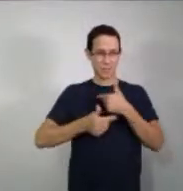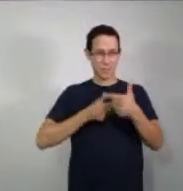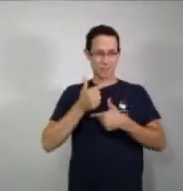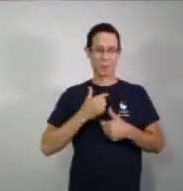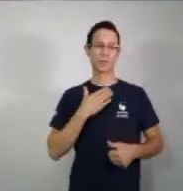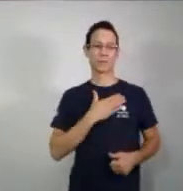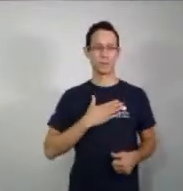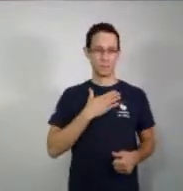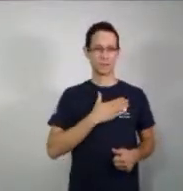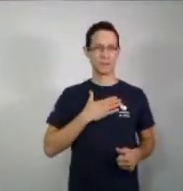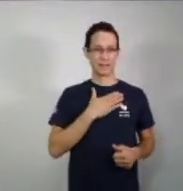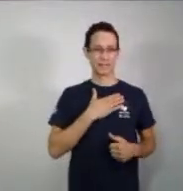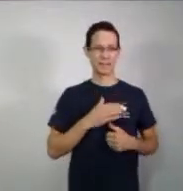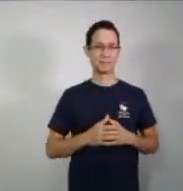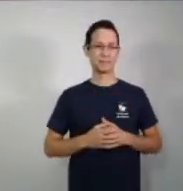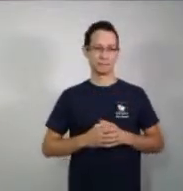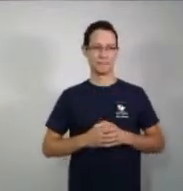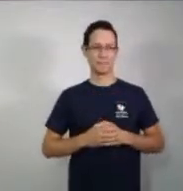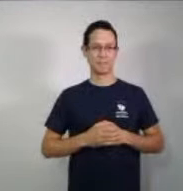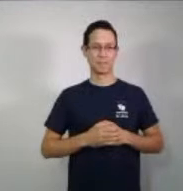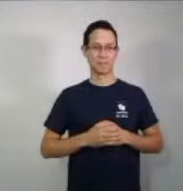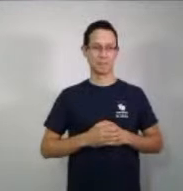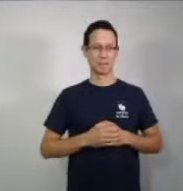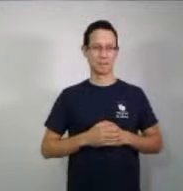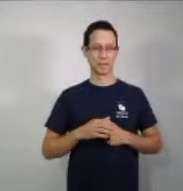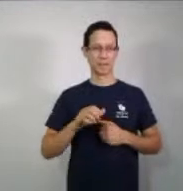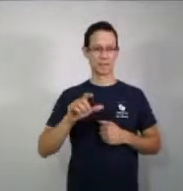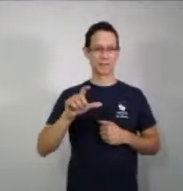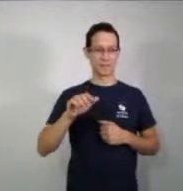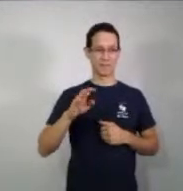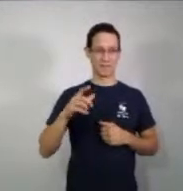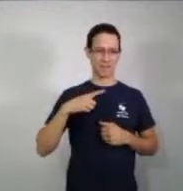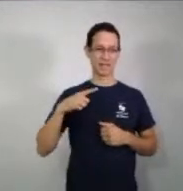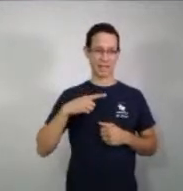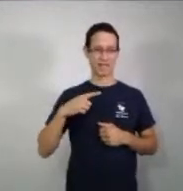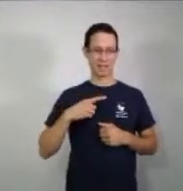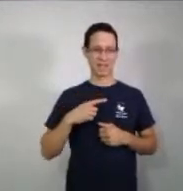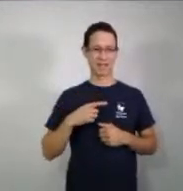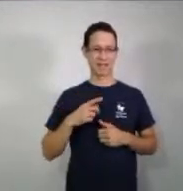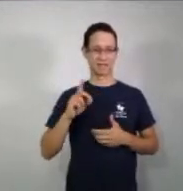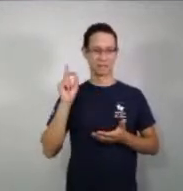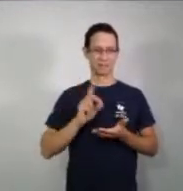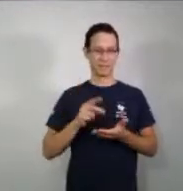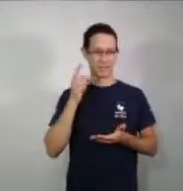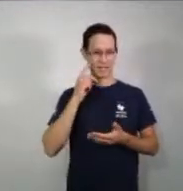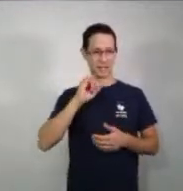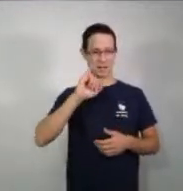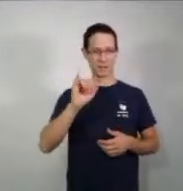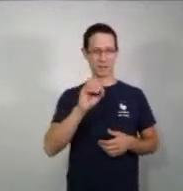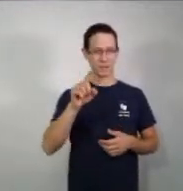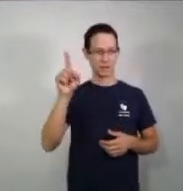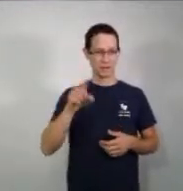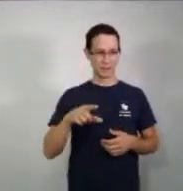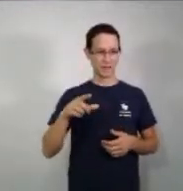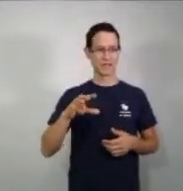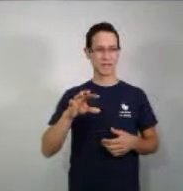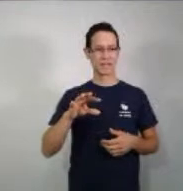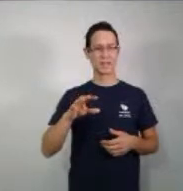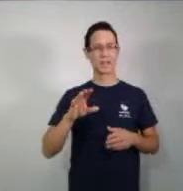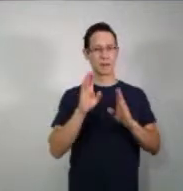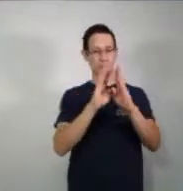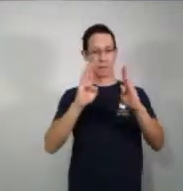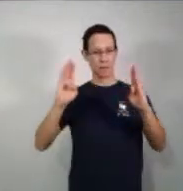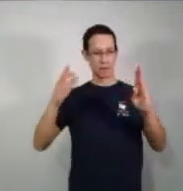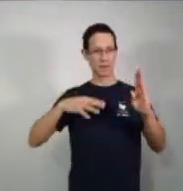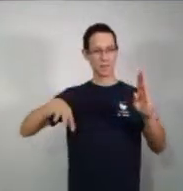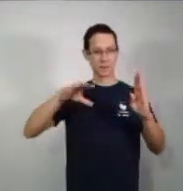prazer. A Nani tem razão, a Josélia e toda a equipe da biblioteca têm feito um trabalho incrível, né, de